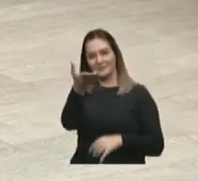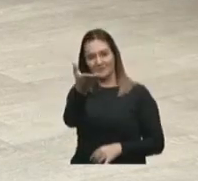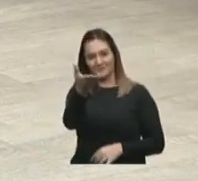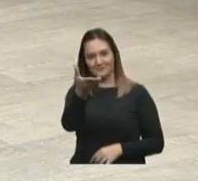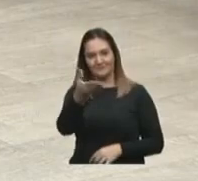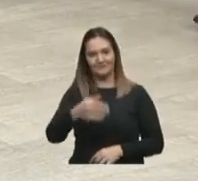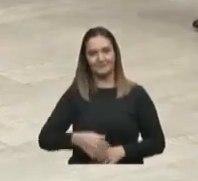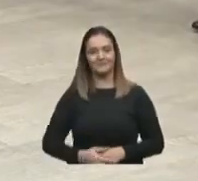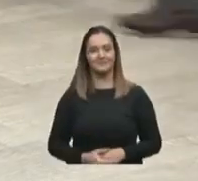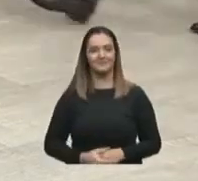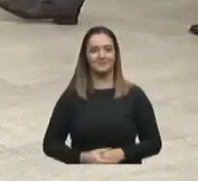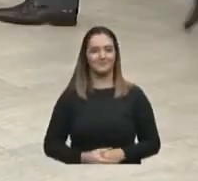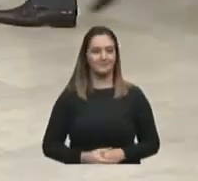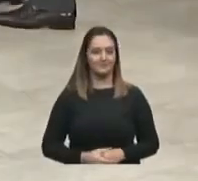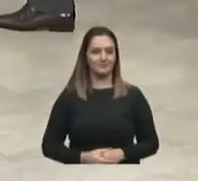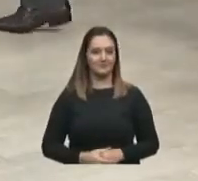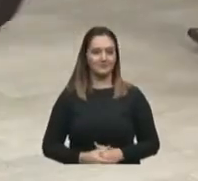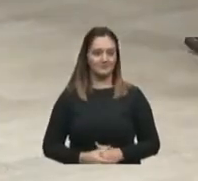você.